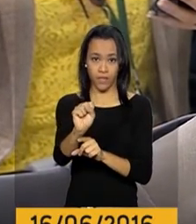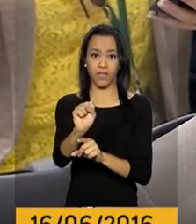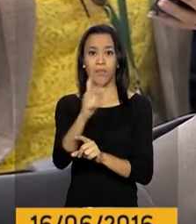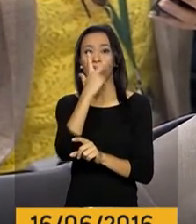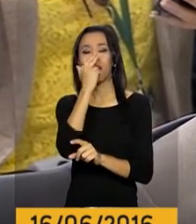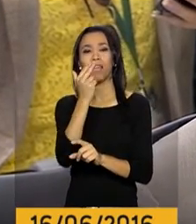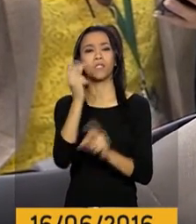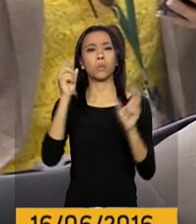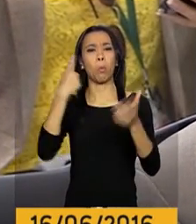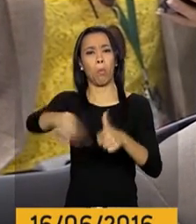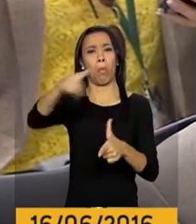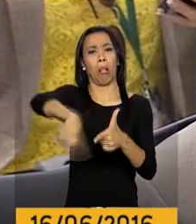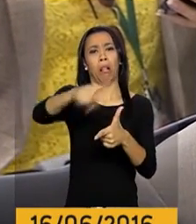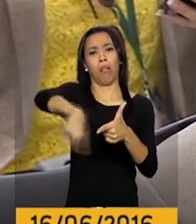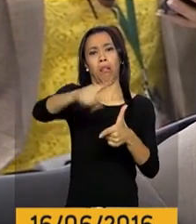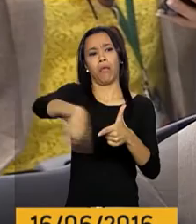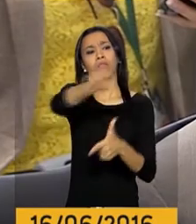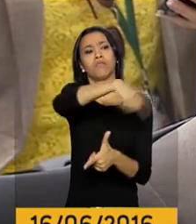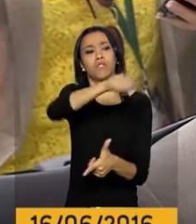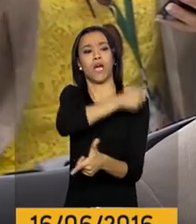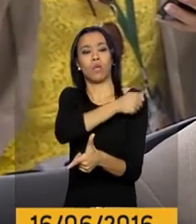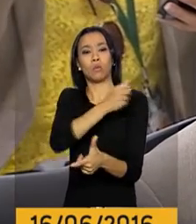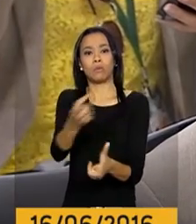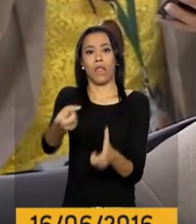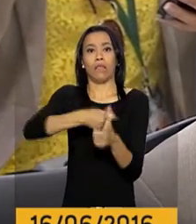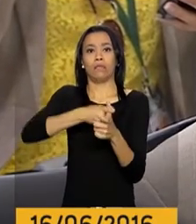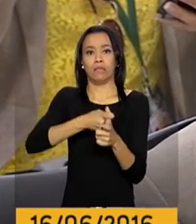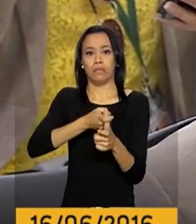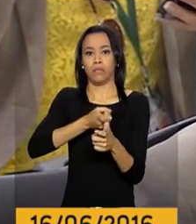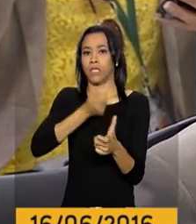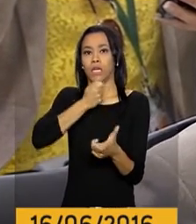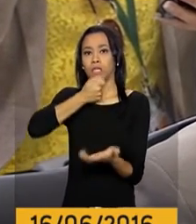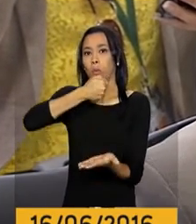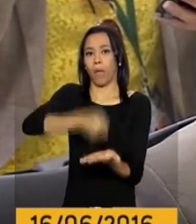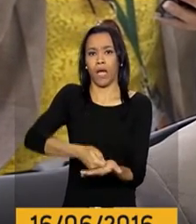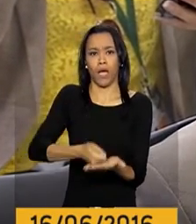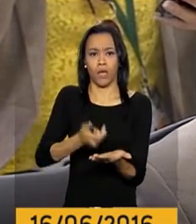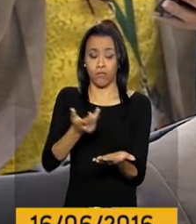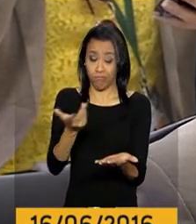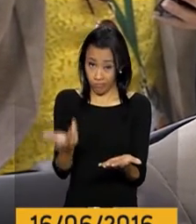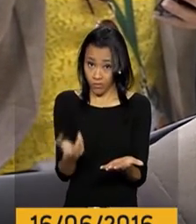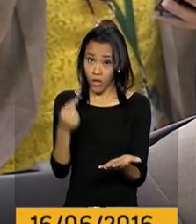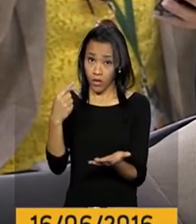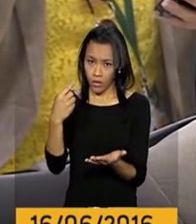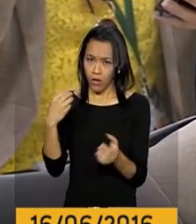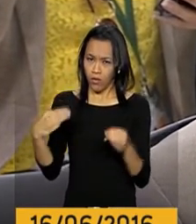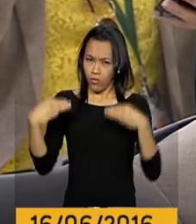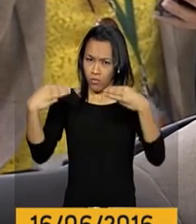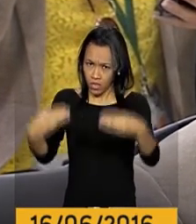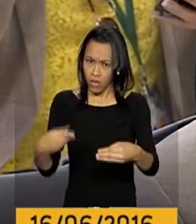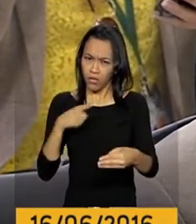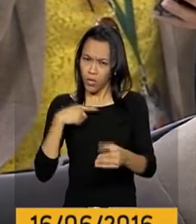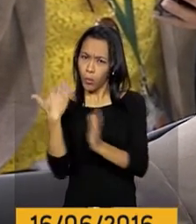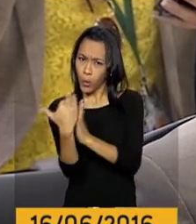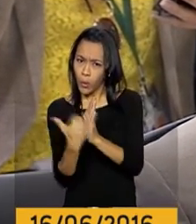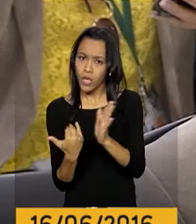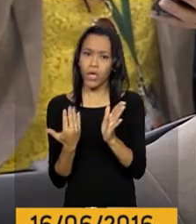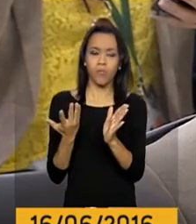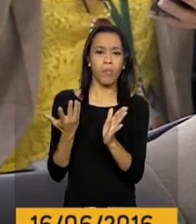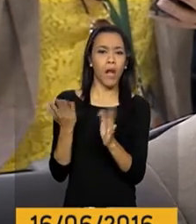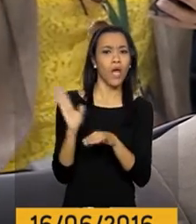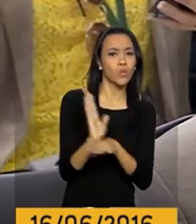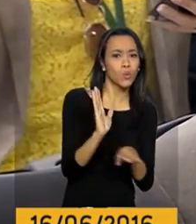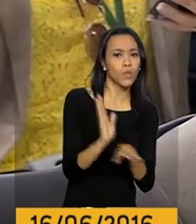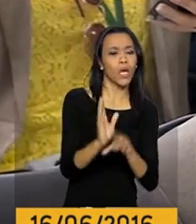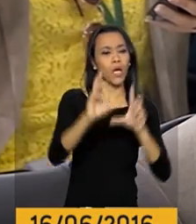devendo, estão inadimplentes. Eu queria saber se o Ministério tem um programa para passar a borracha no passado ou